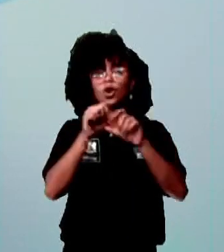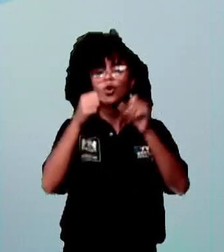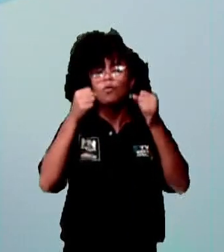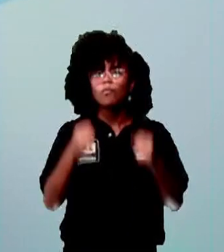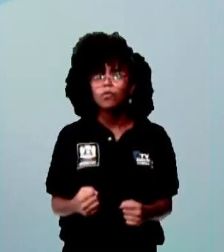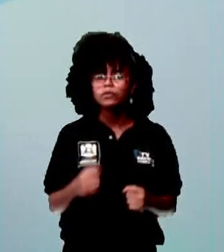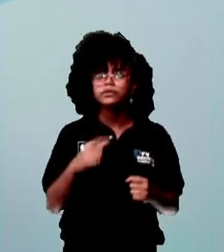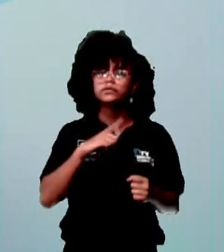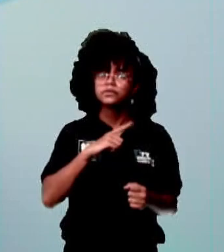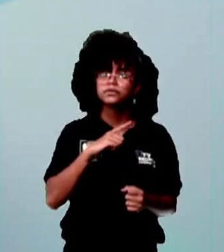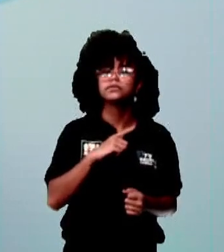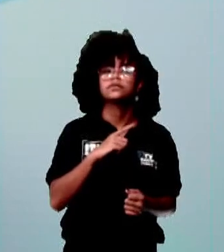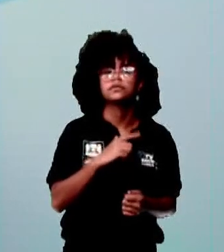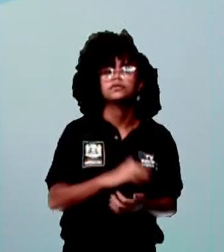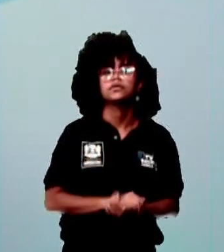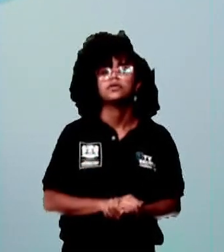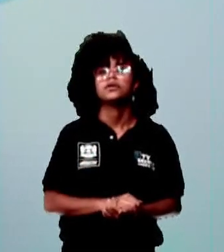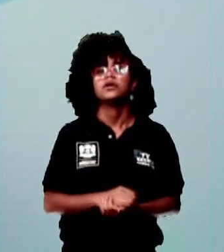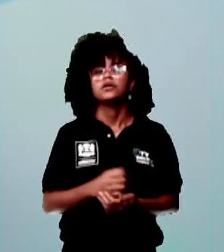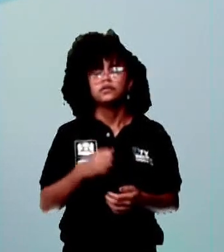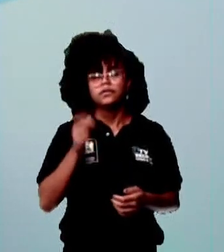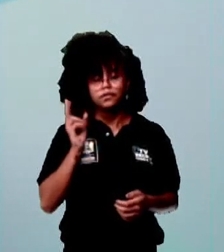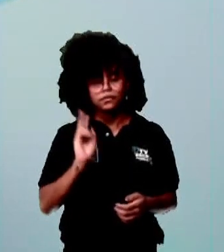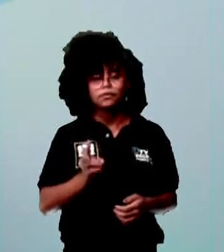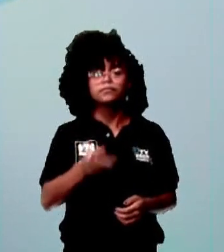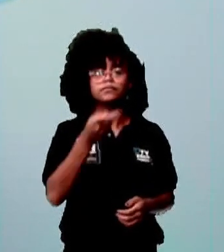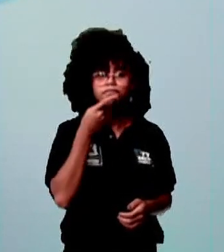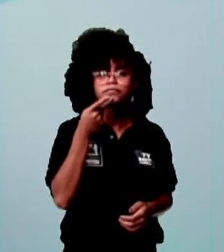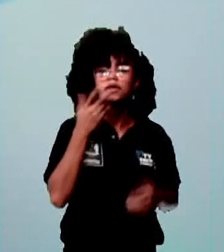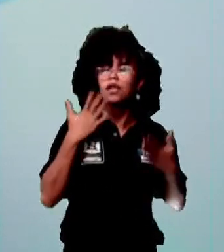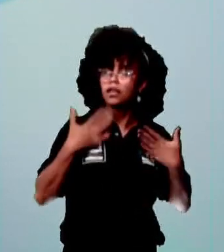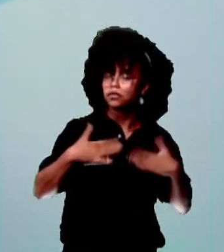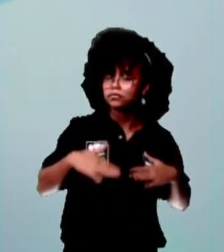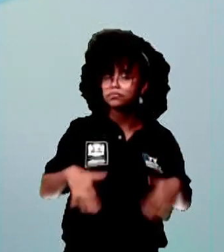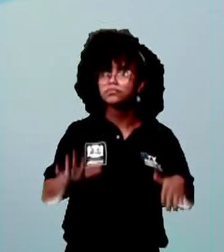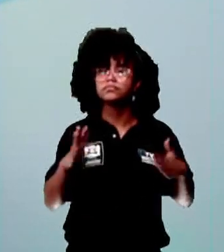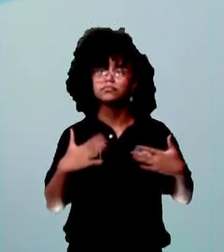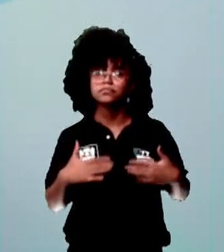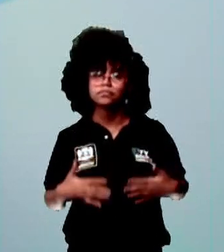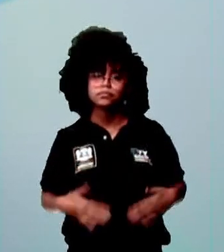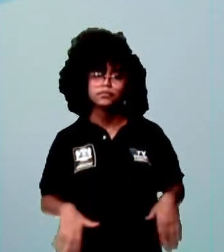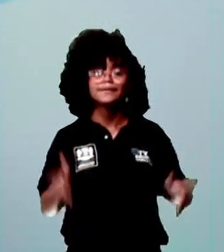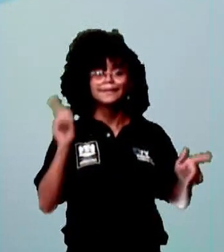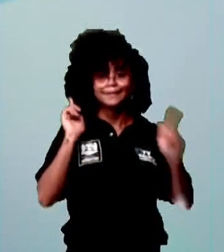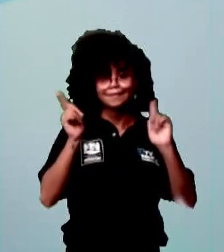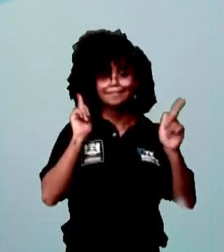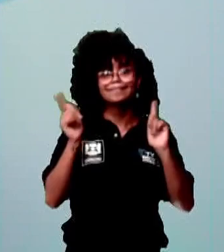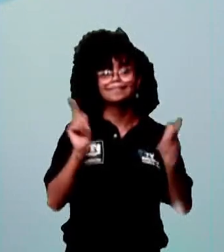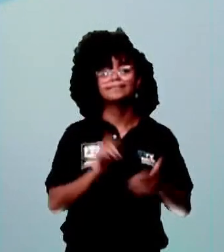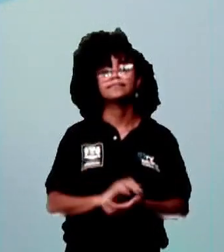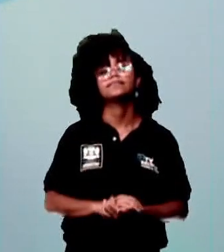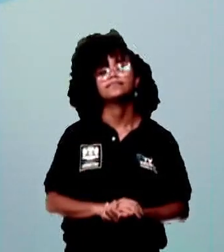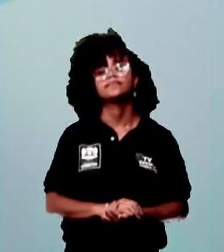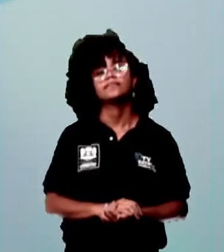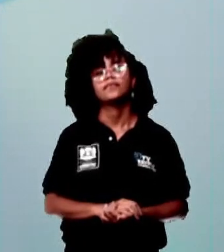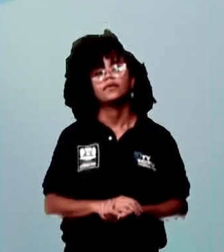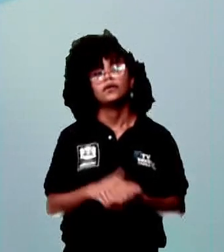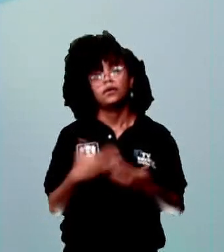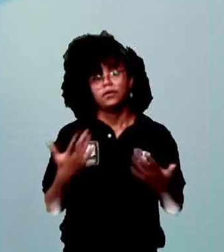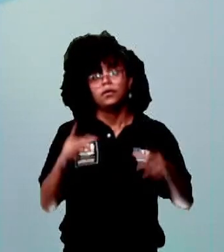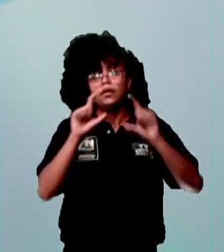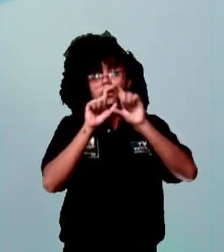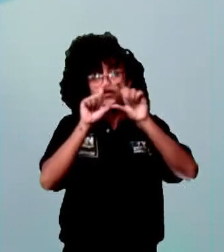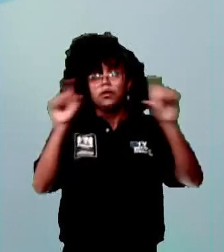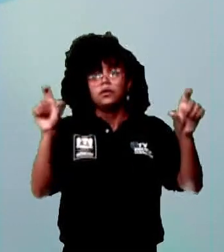abordar, né, de maneira muito, como eu digo e repito, de uma maneira muito leve e divertida. Não é à toa que a tirinha é um